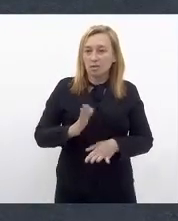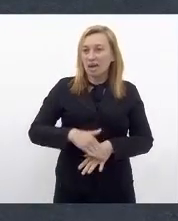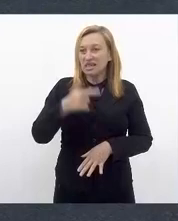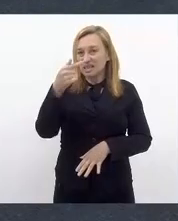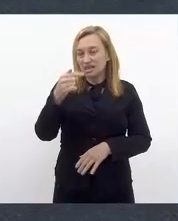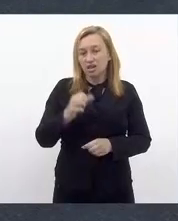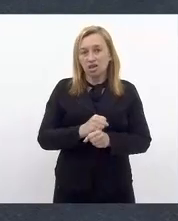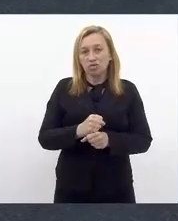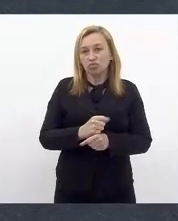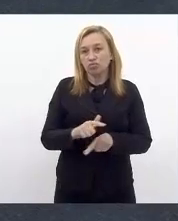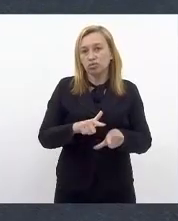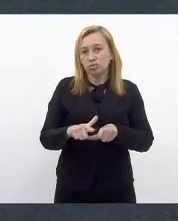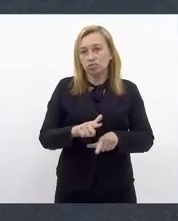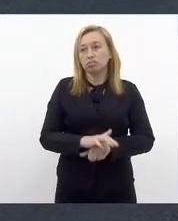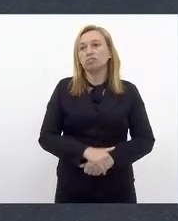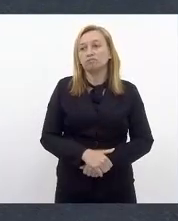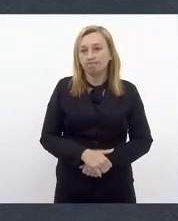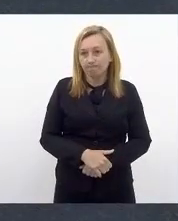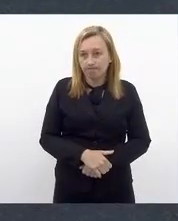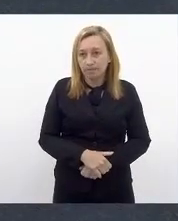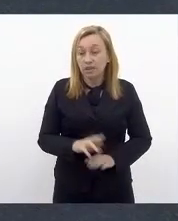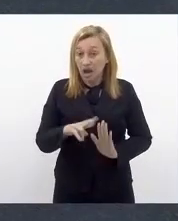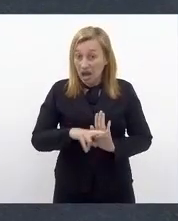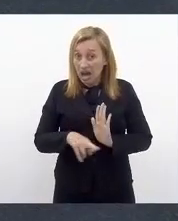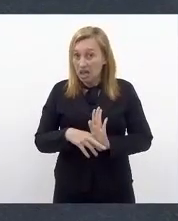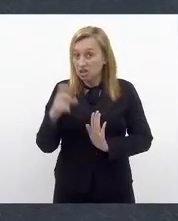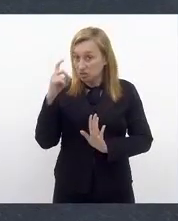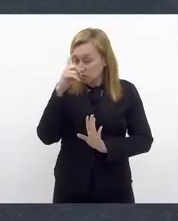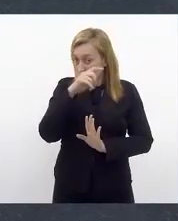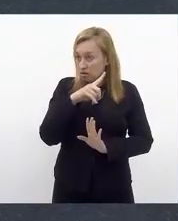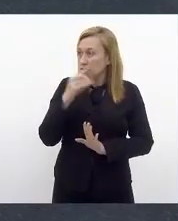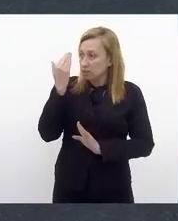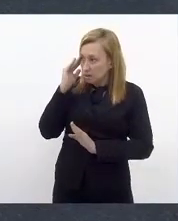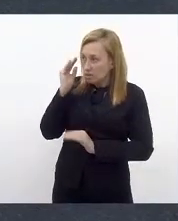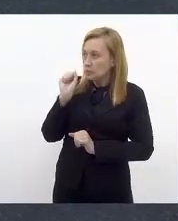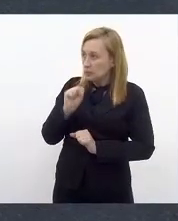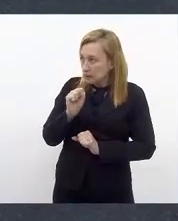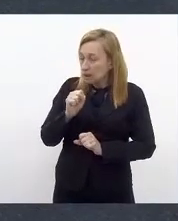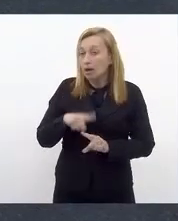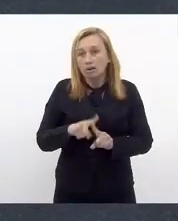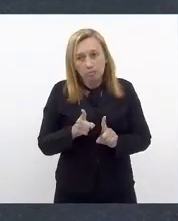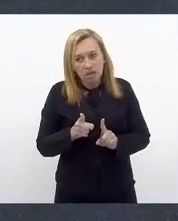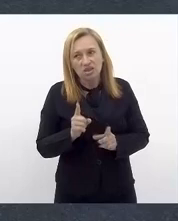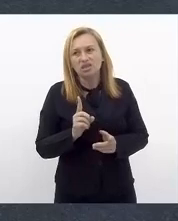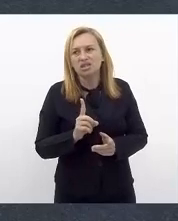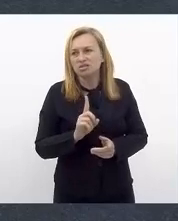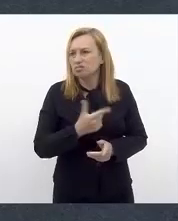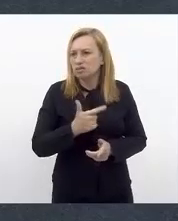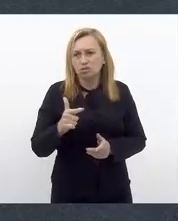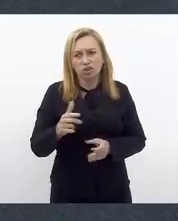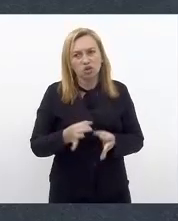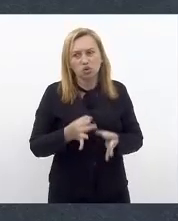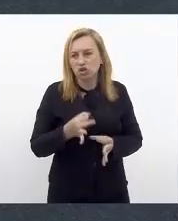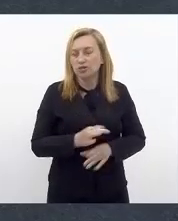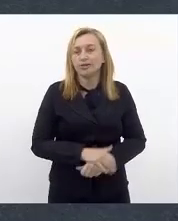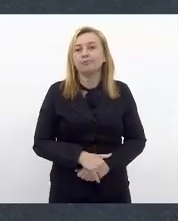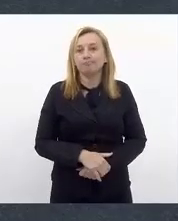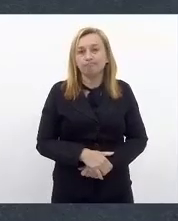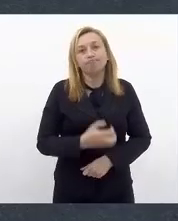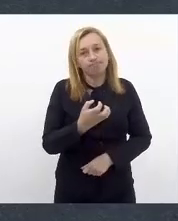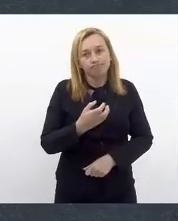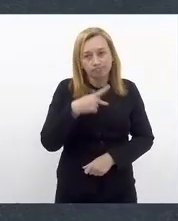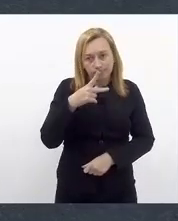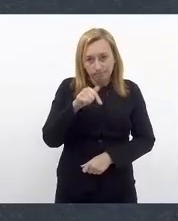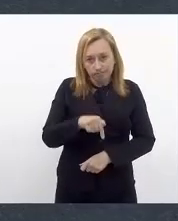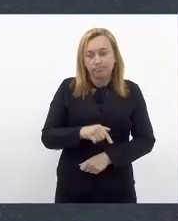mínimo mais 7 anos trabalhando a regra dura tudo bem te entendi mas que ela é injusta pela injusta e eu